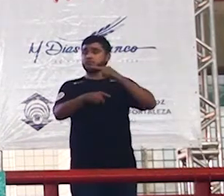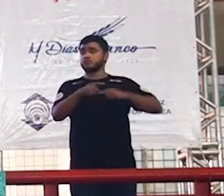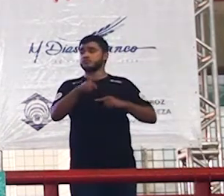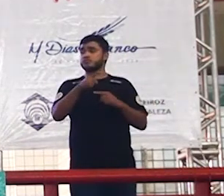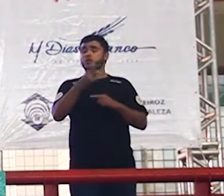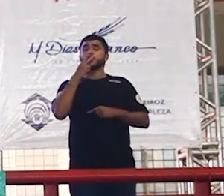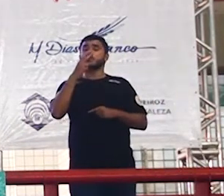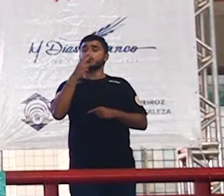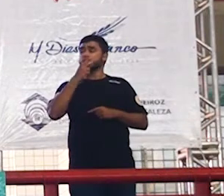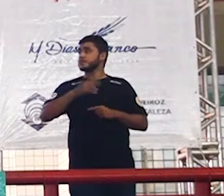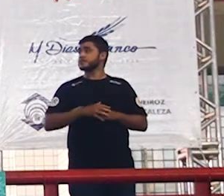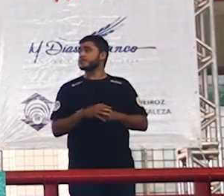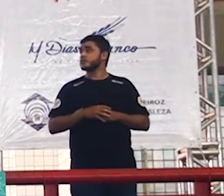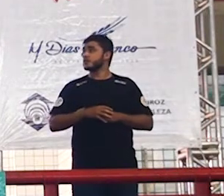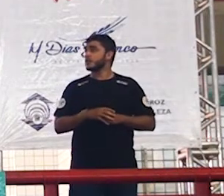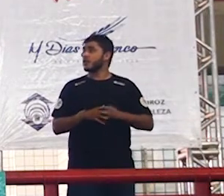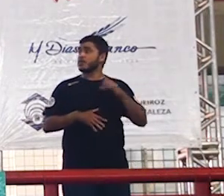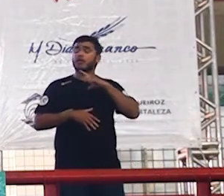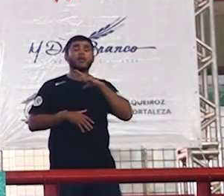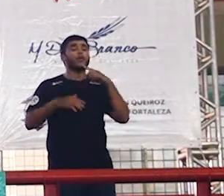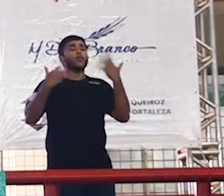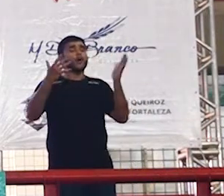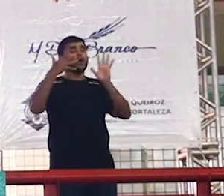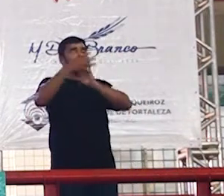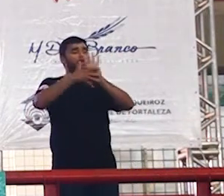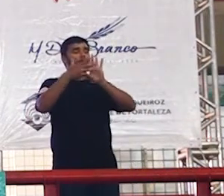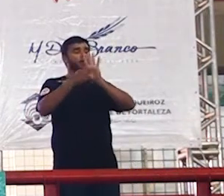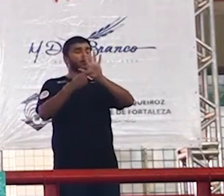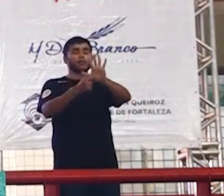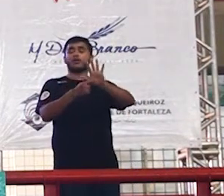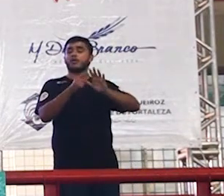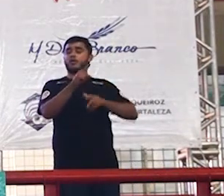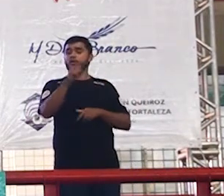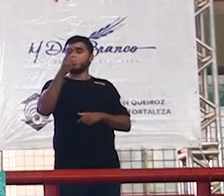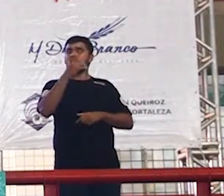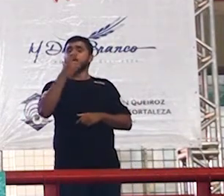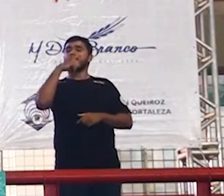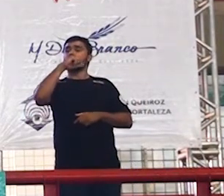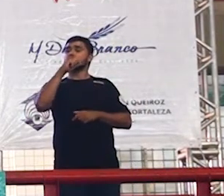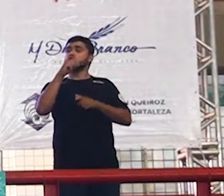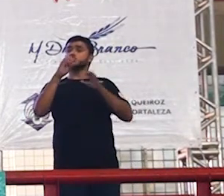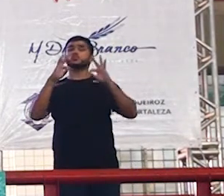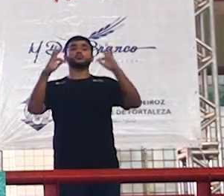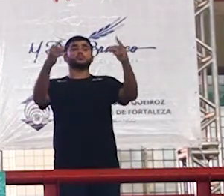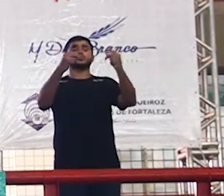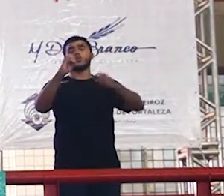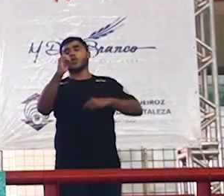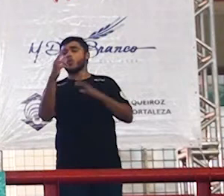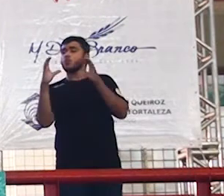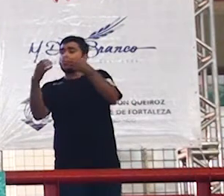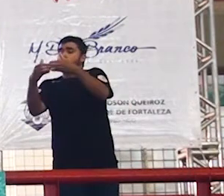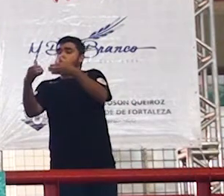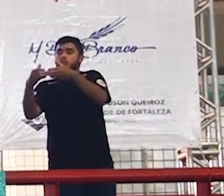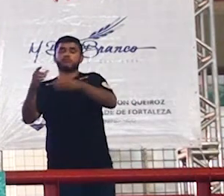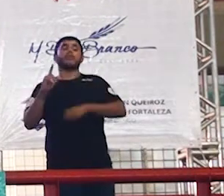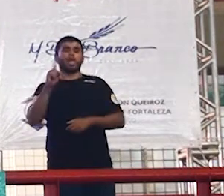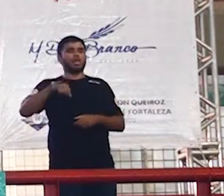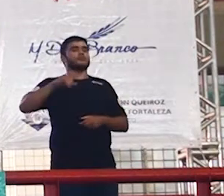Quem é o público-alvo? O público-alvo é um público-alvo específico ou é um público-alvo amplo, geral?